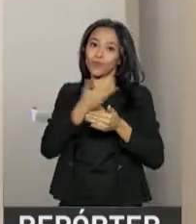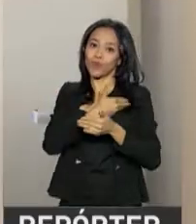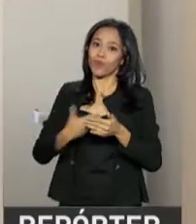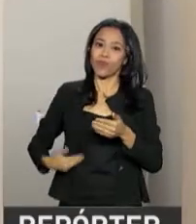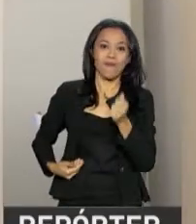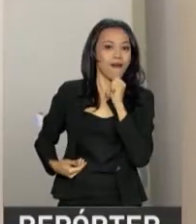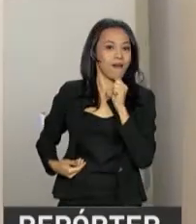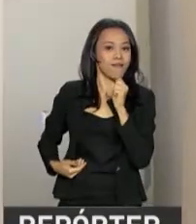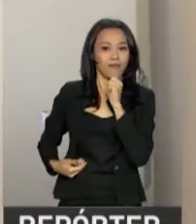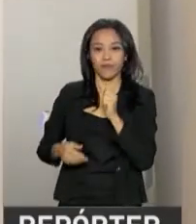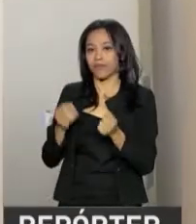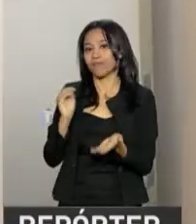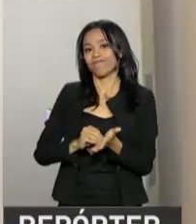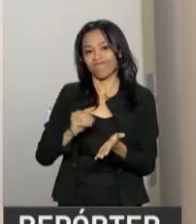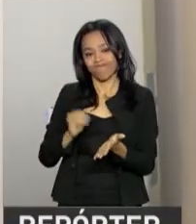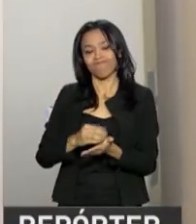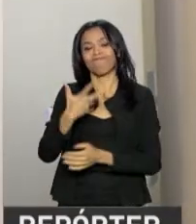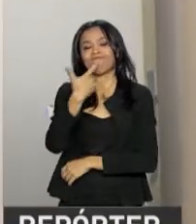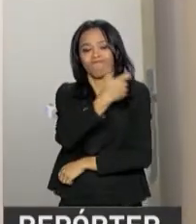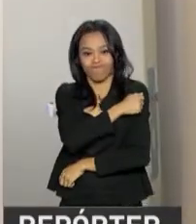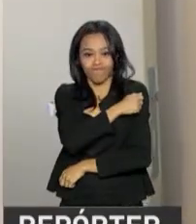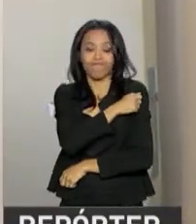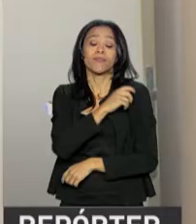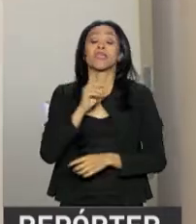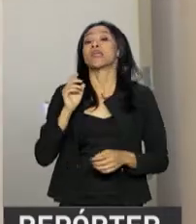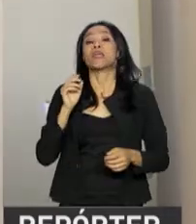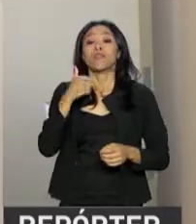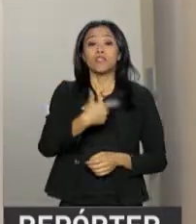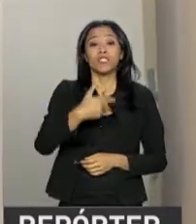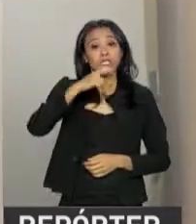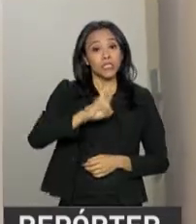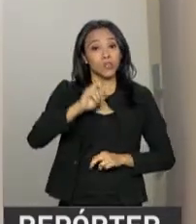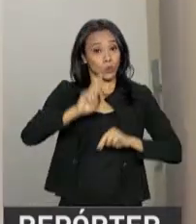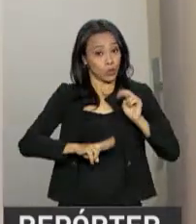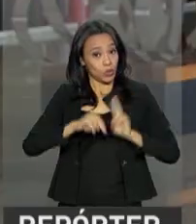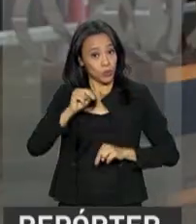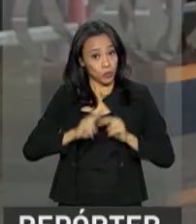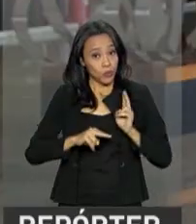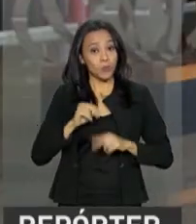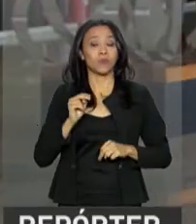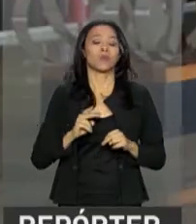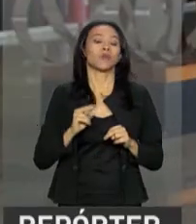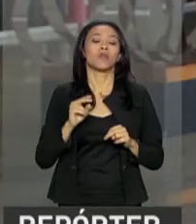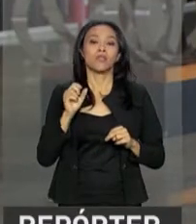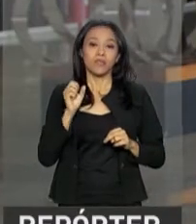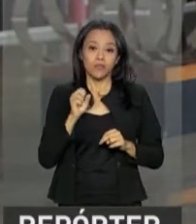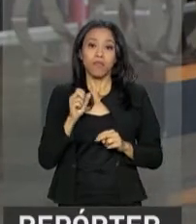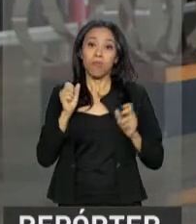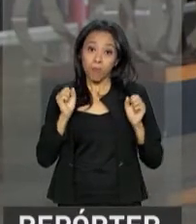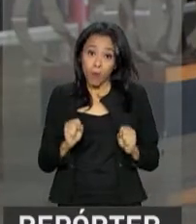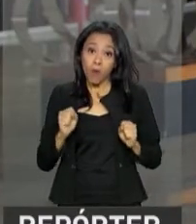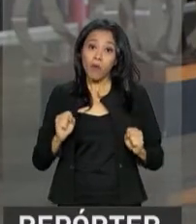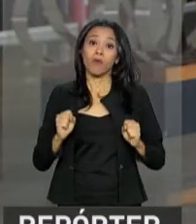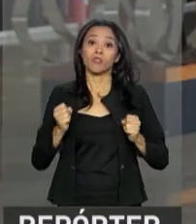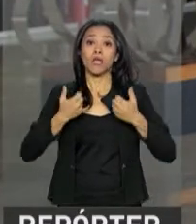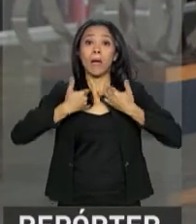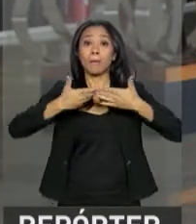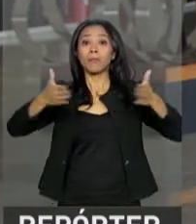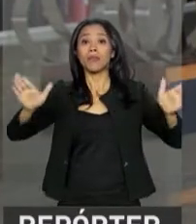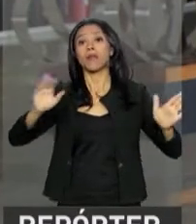imunizaram a partir do dia 25 de junho caso haja disponibilidade a vacinação poderá ser